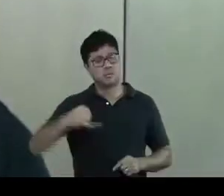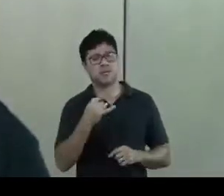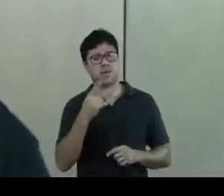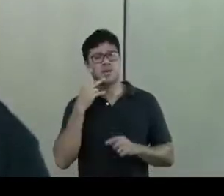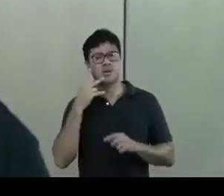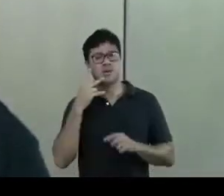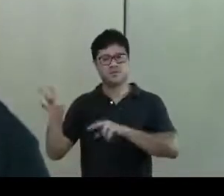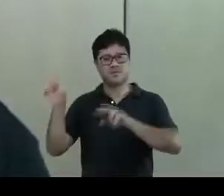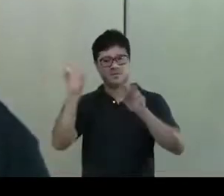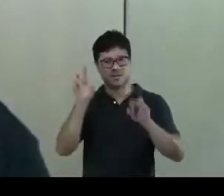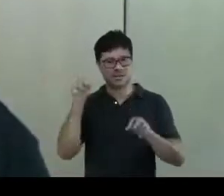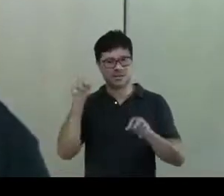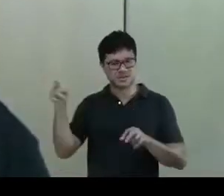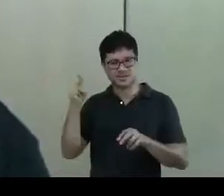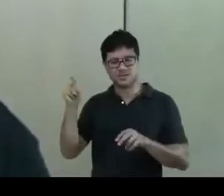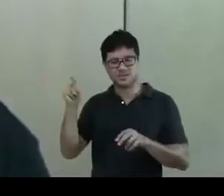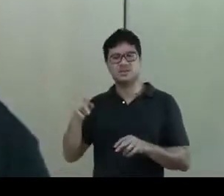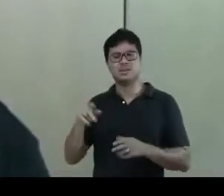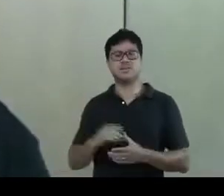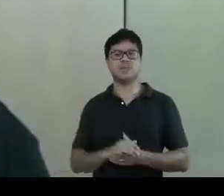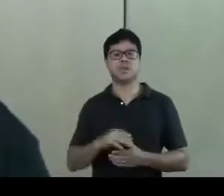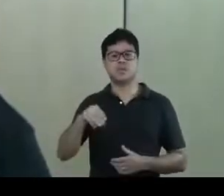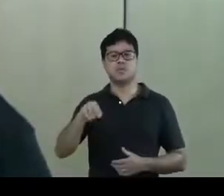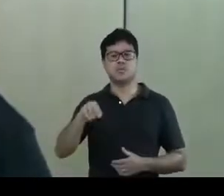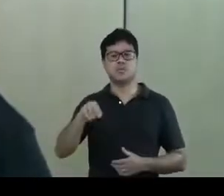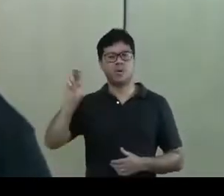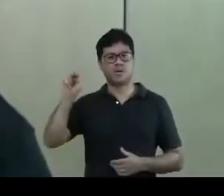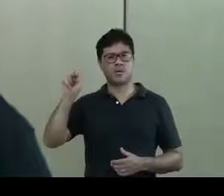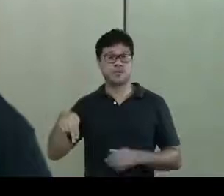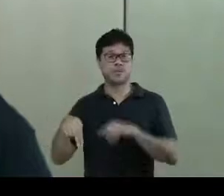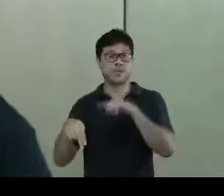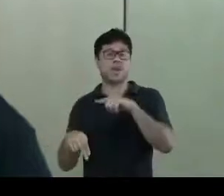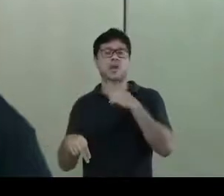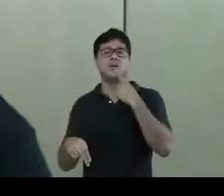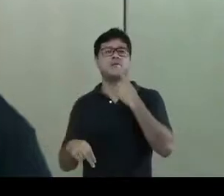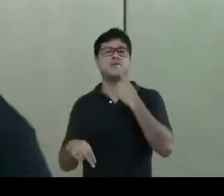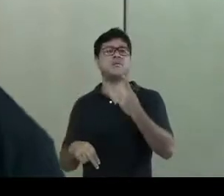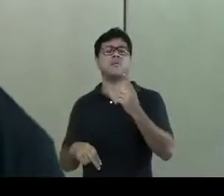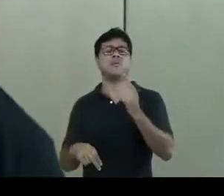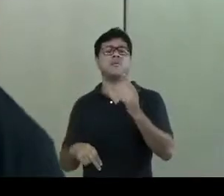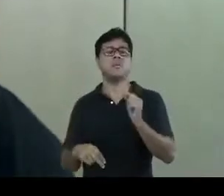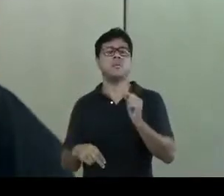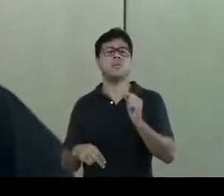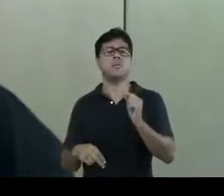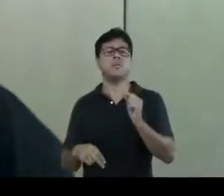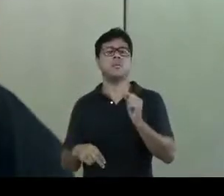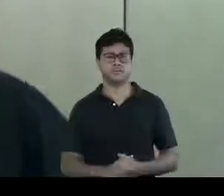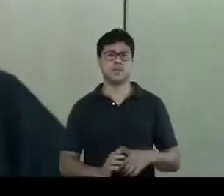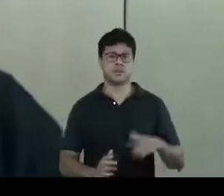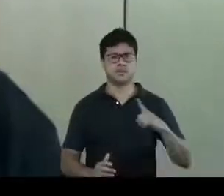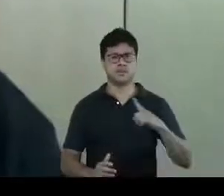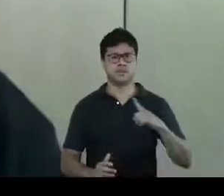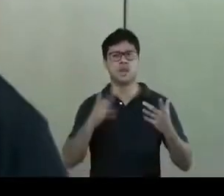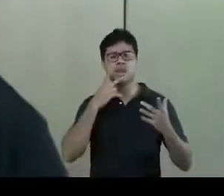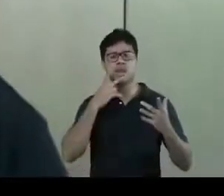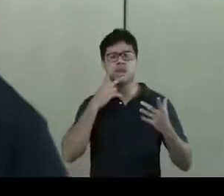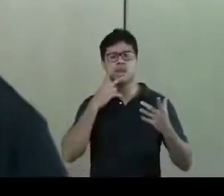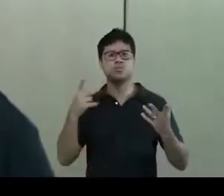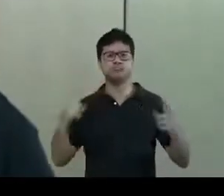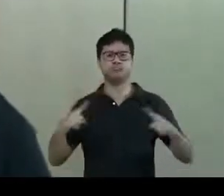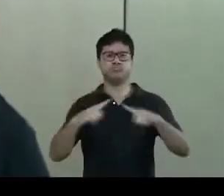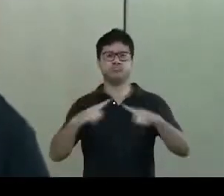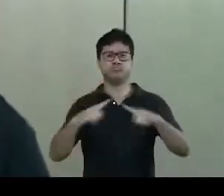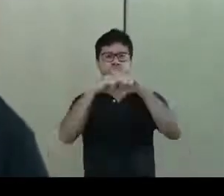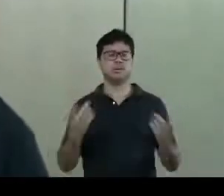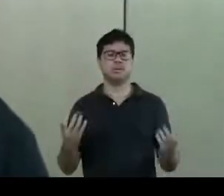essa colocação da professora Morin, né, para dizer que existe um grande paradoxo,